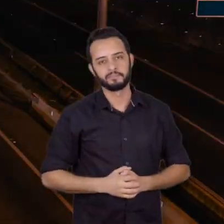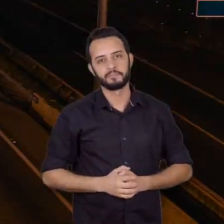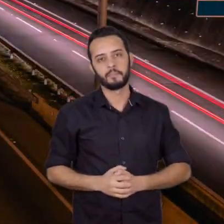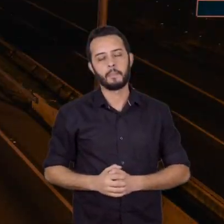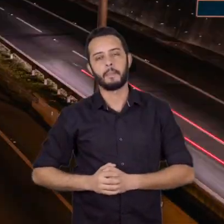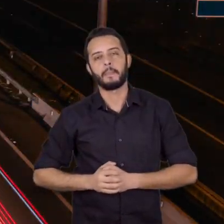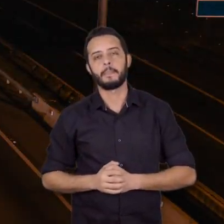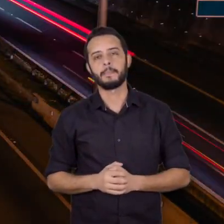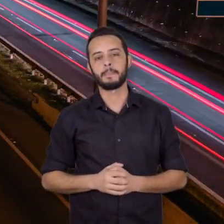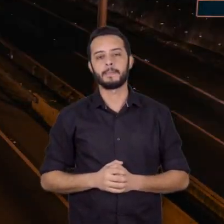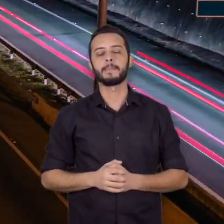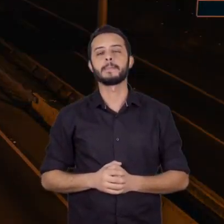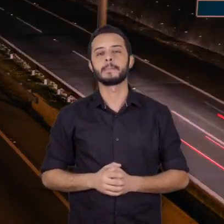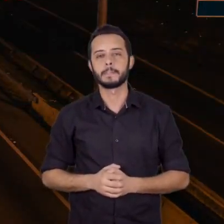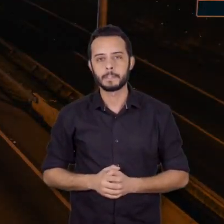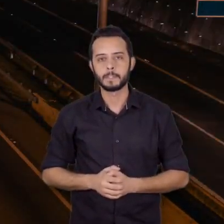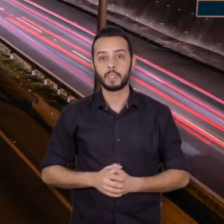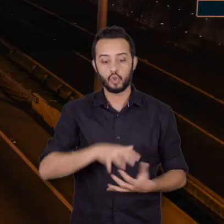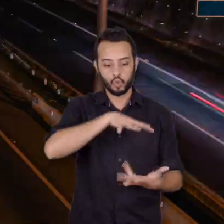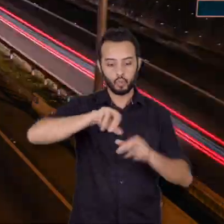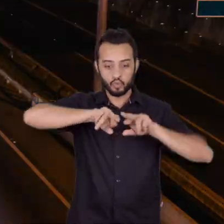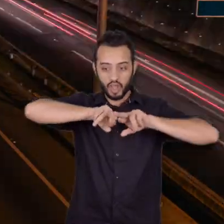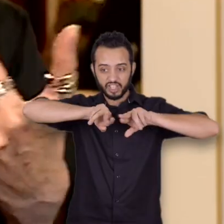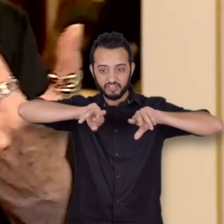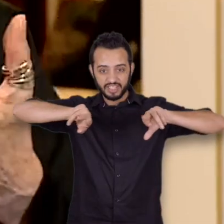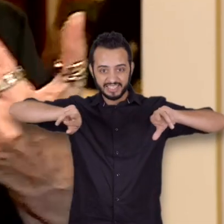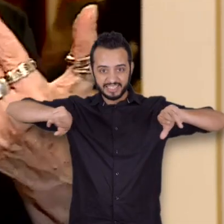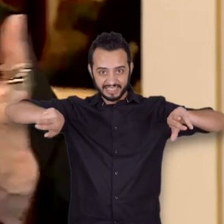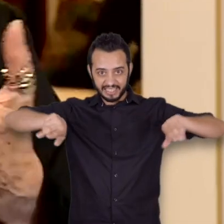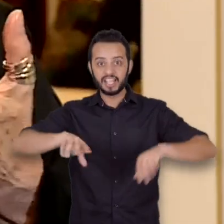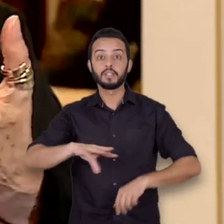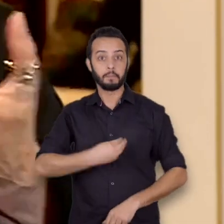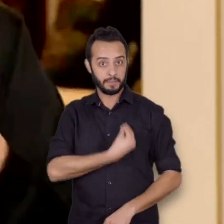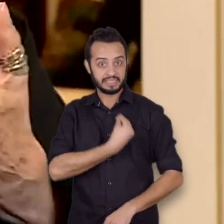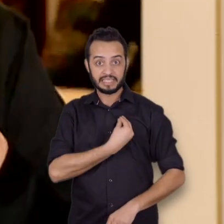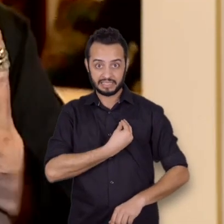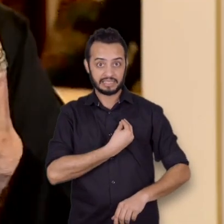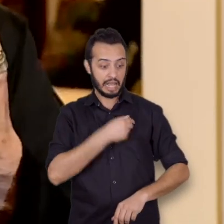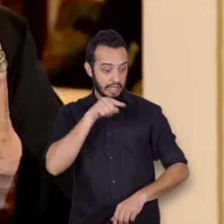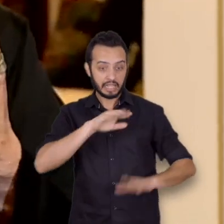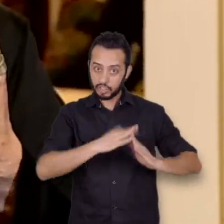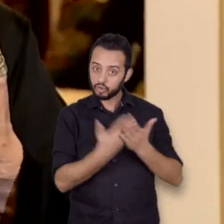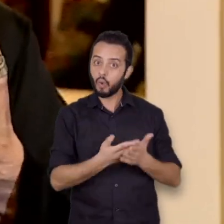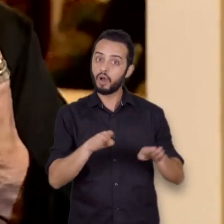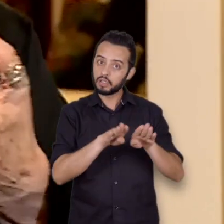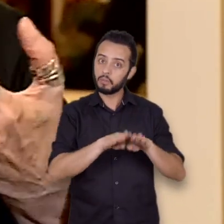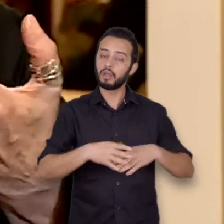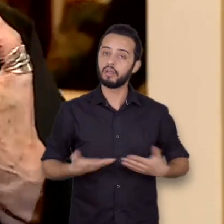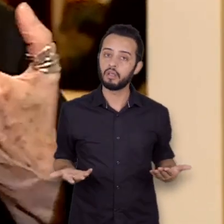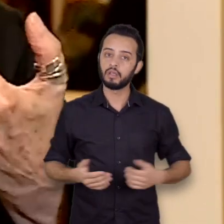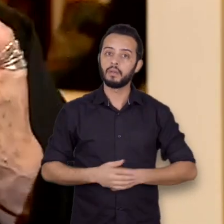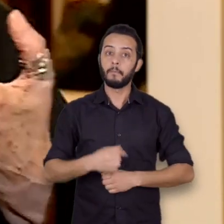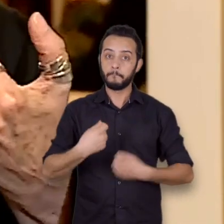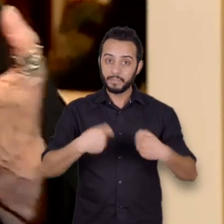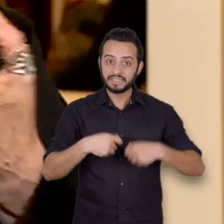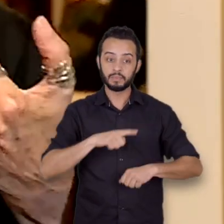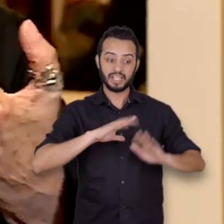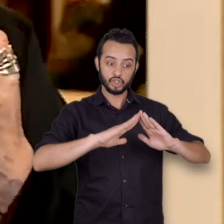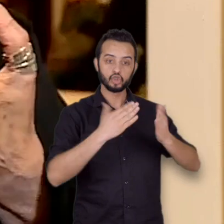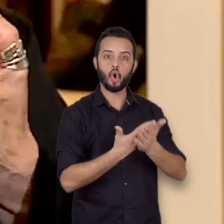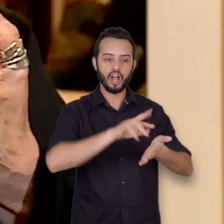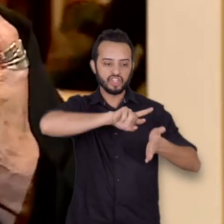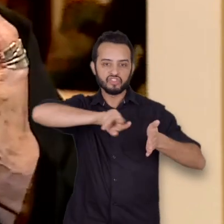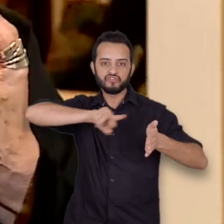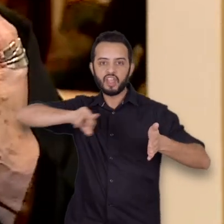sistematizado. A diversidade do mundo tem de estar presente no mundo escolar. Precisamos ter diversidade